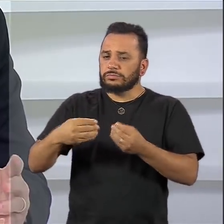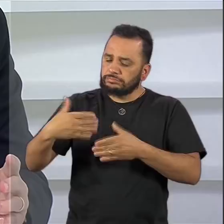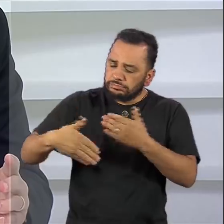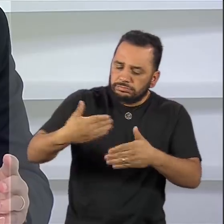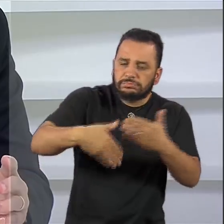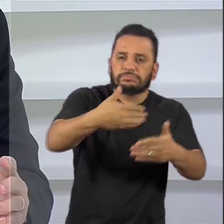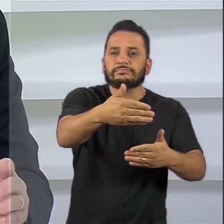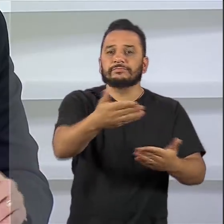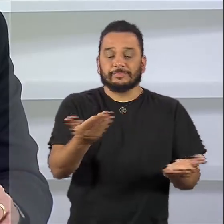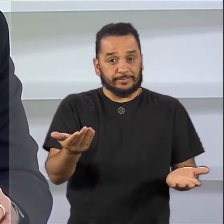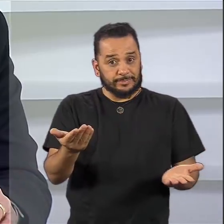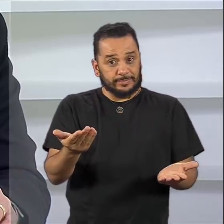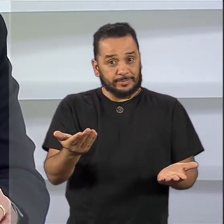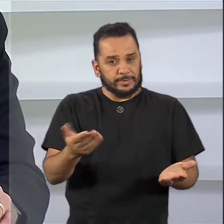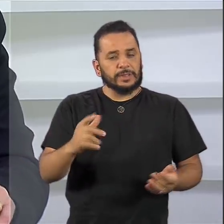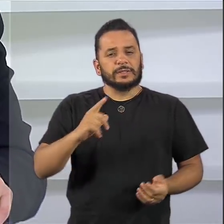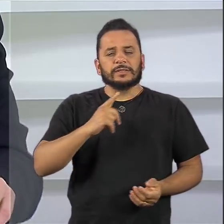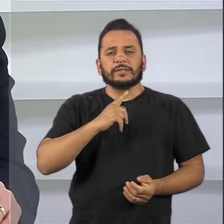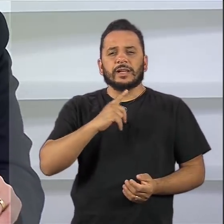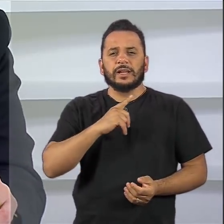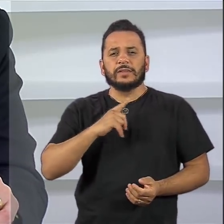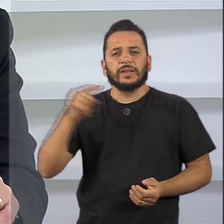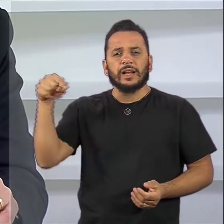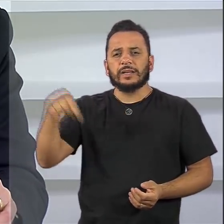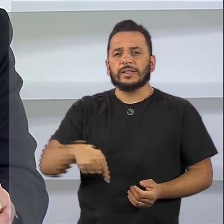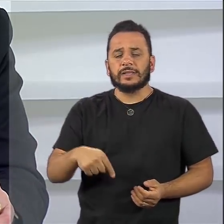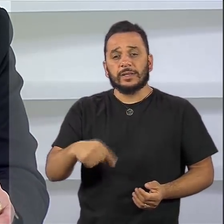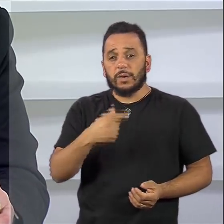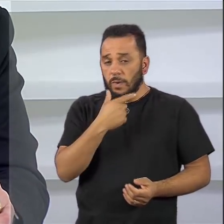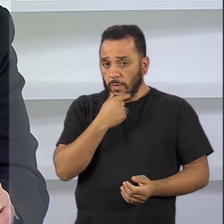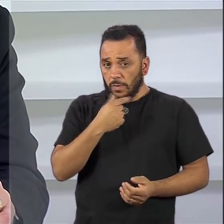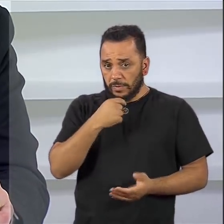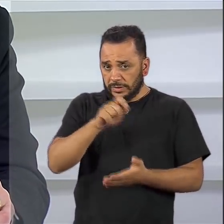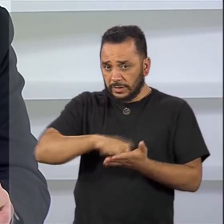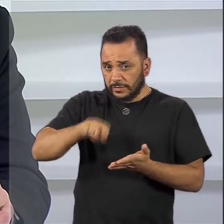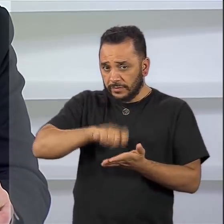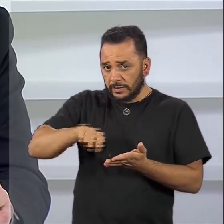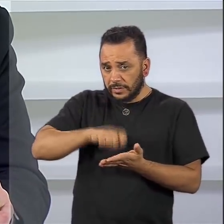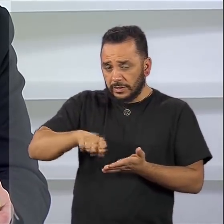aqui recentemente o autor do livro